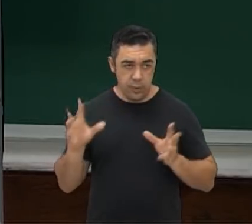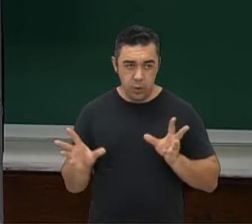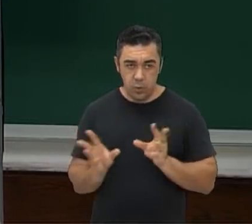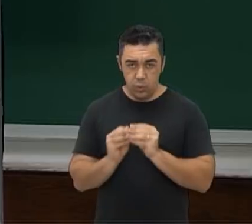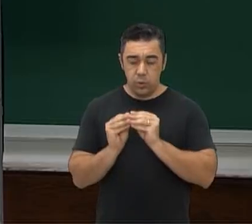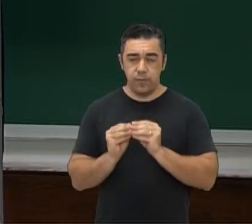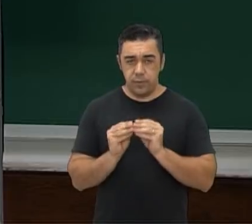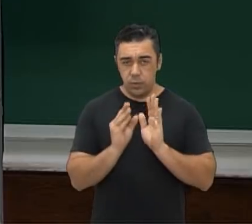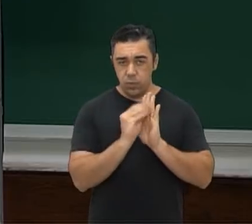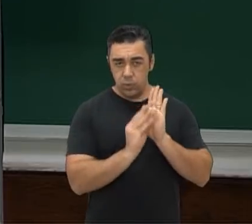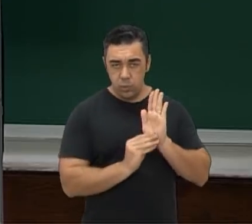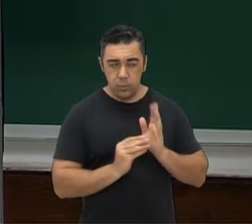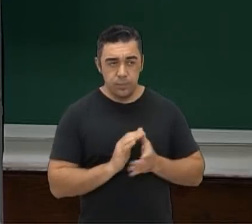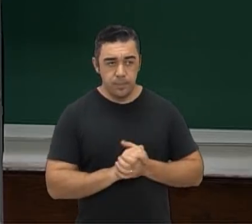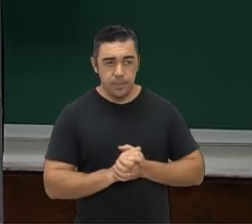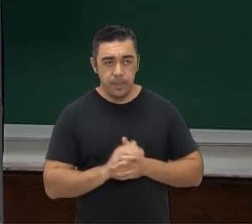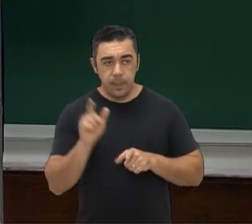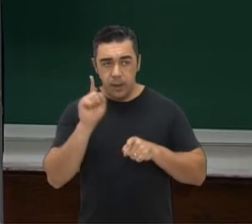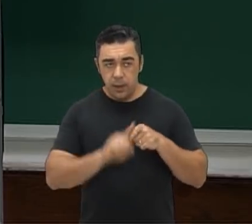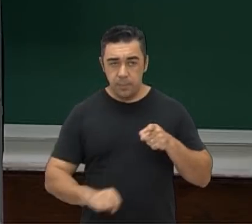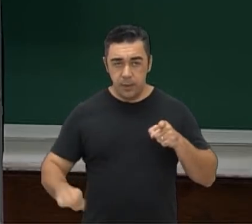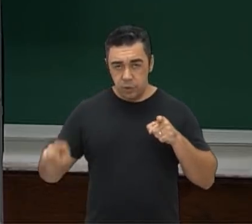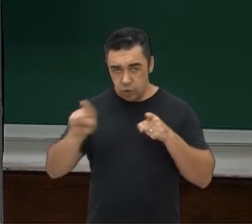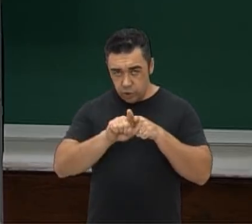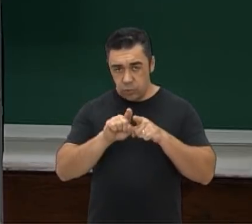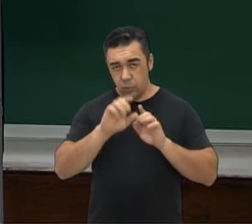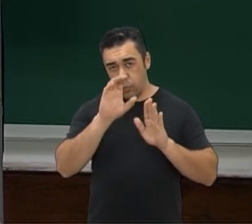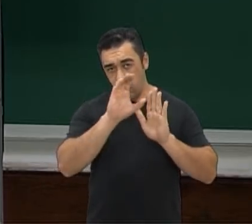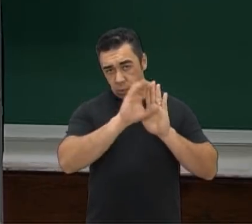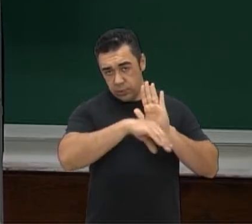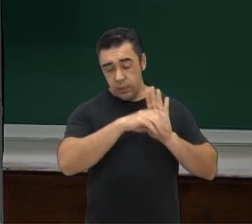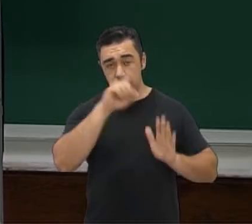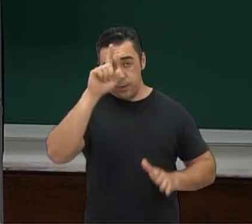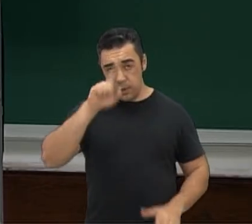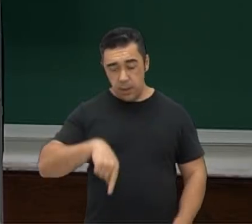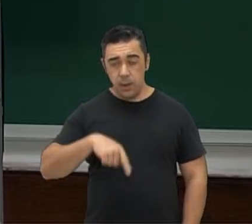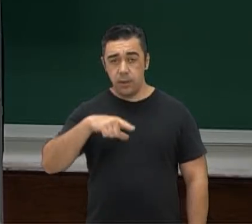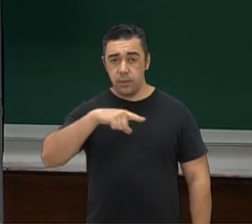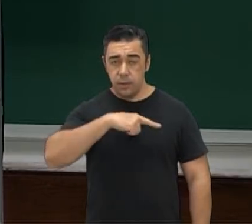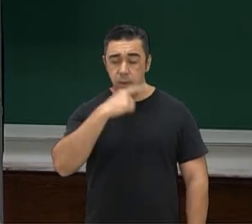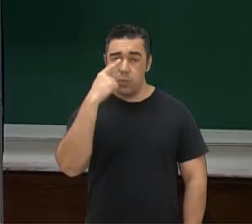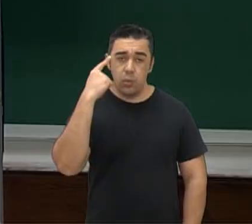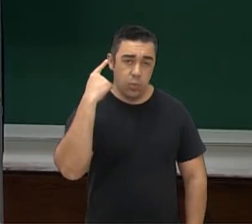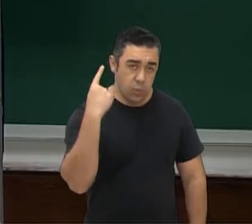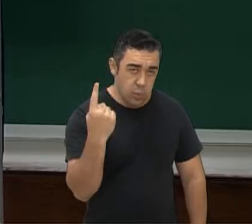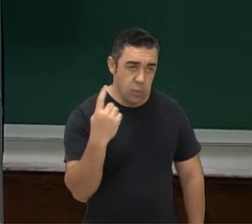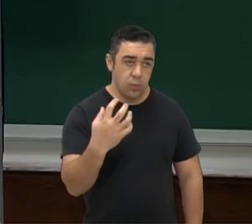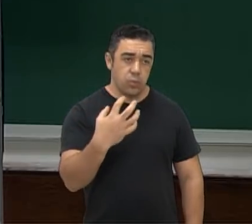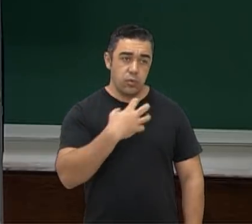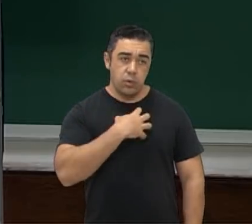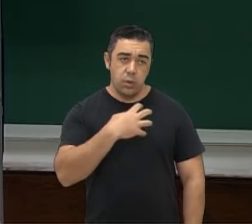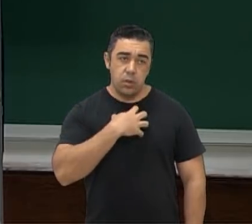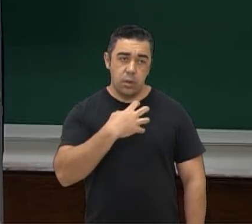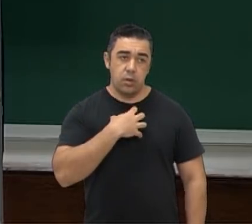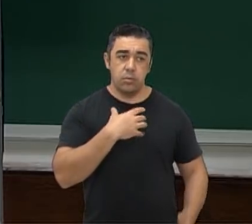conteúdos, ok? Então, repetindo ali o conceito, são aqueles que apresentam somente uma forma, tanto para o gênero